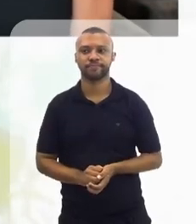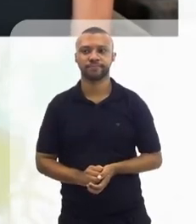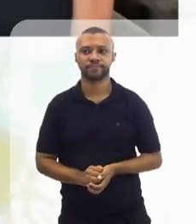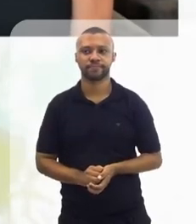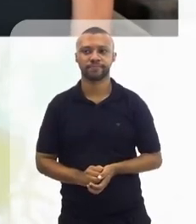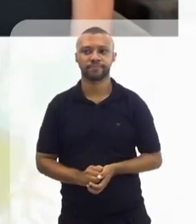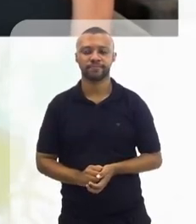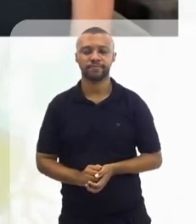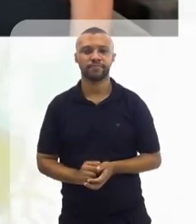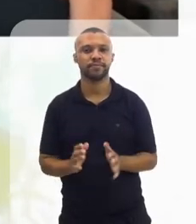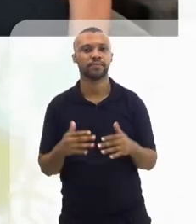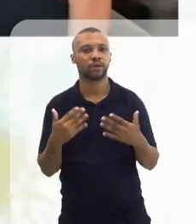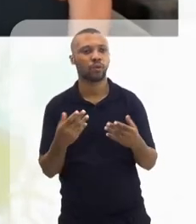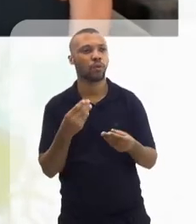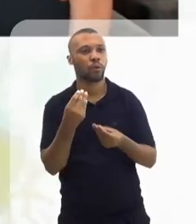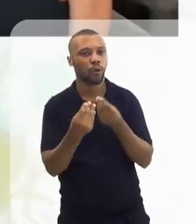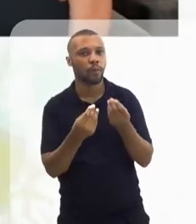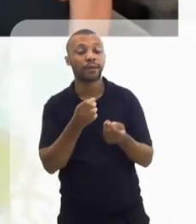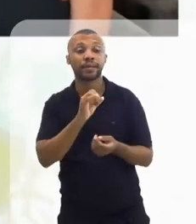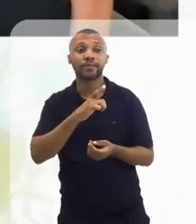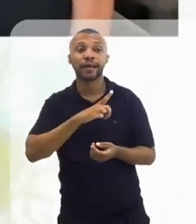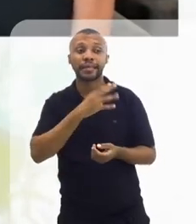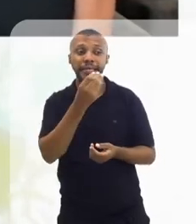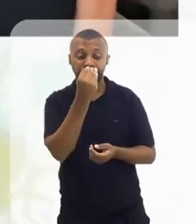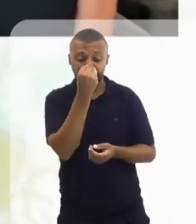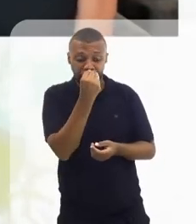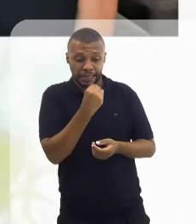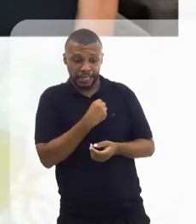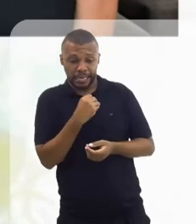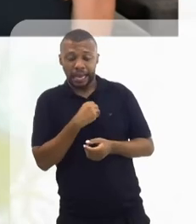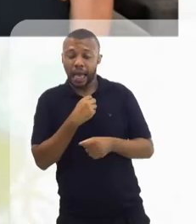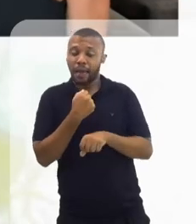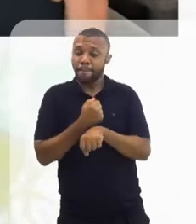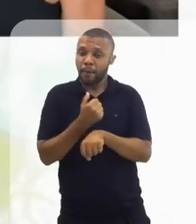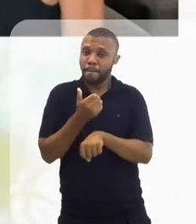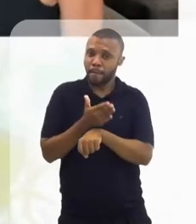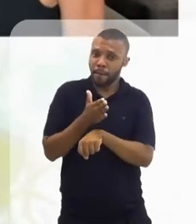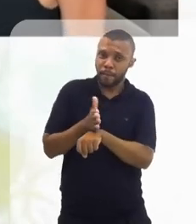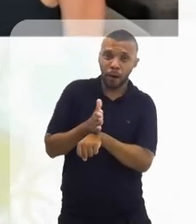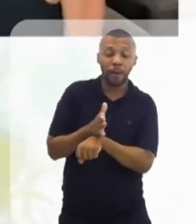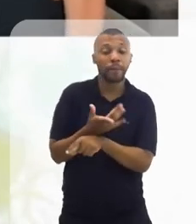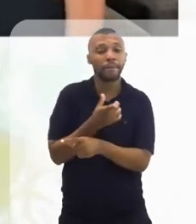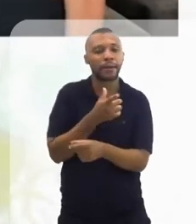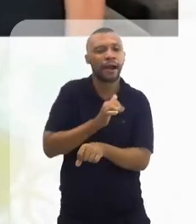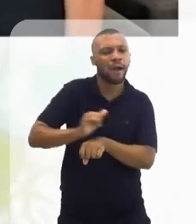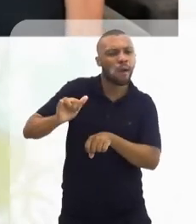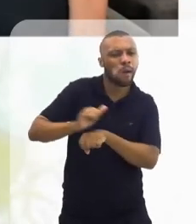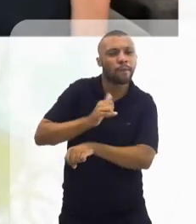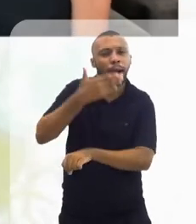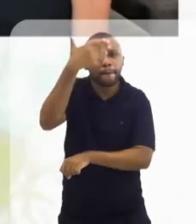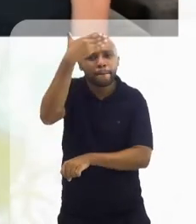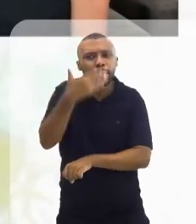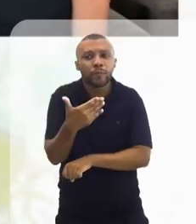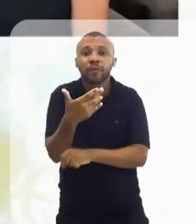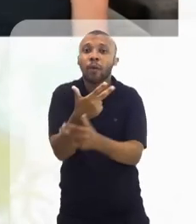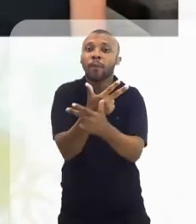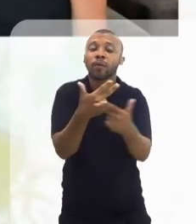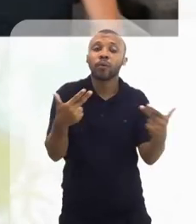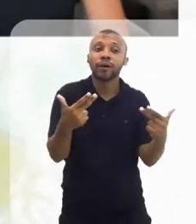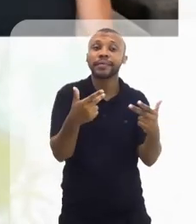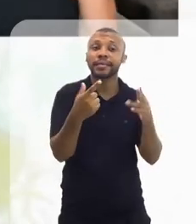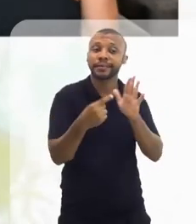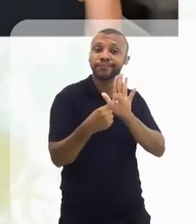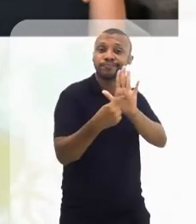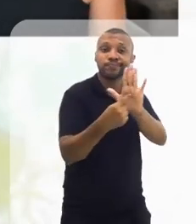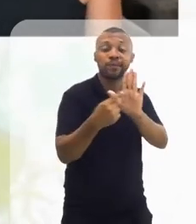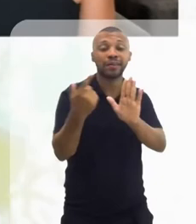É como se eu por favor. tivesse que, é como se eu tivesse que negar o tempo inteiro algo para provar uma outra